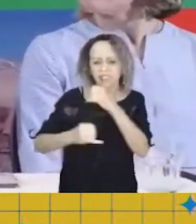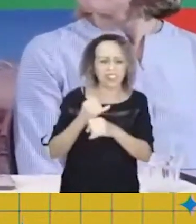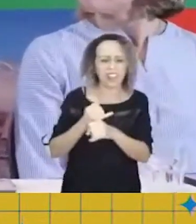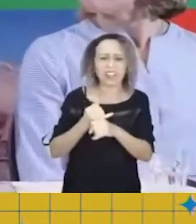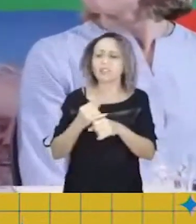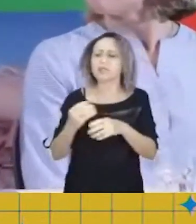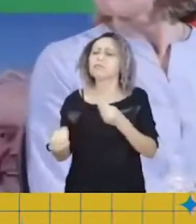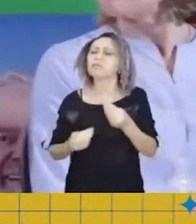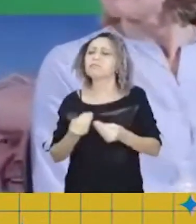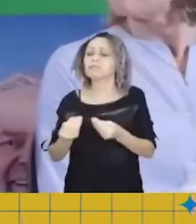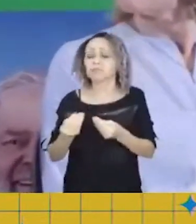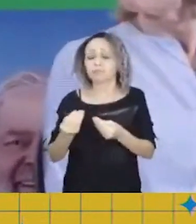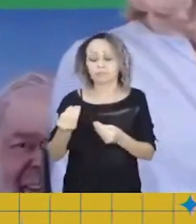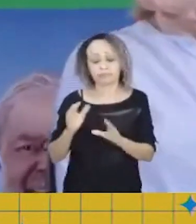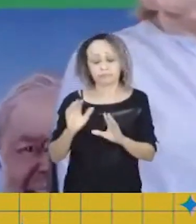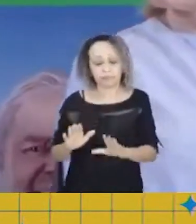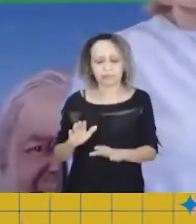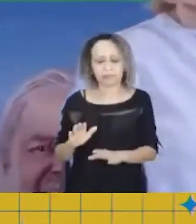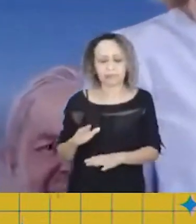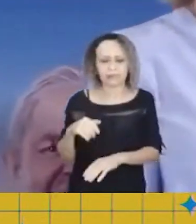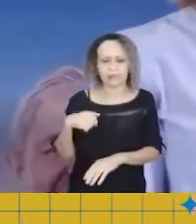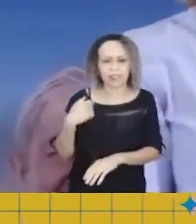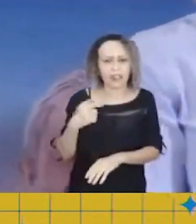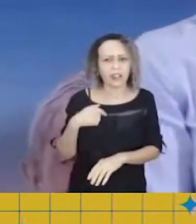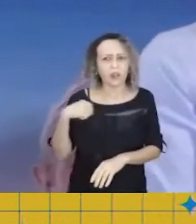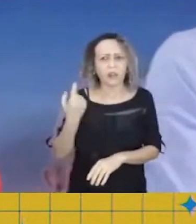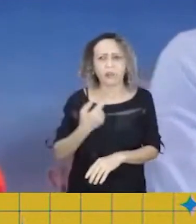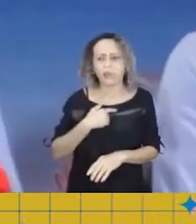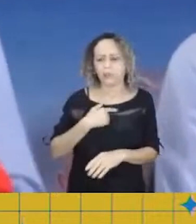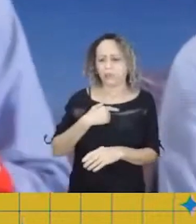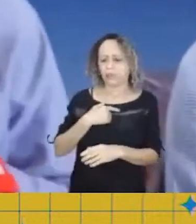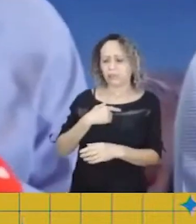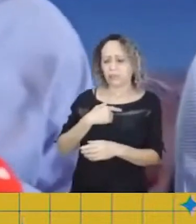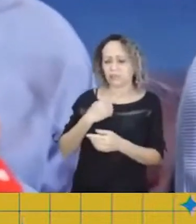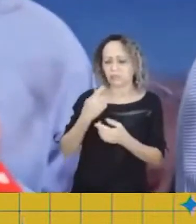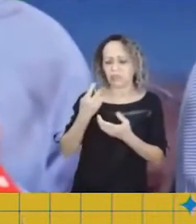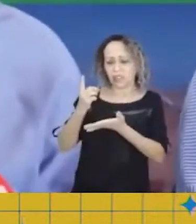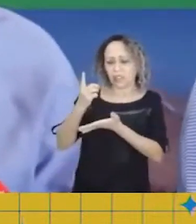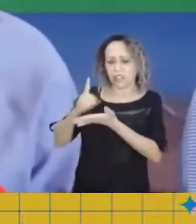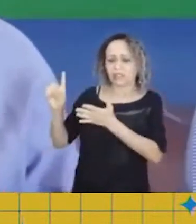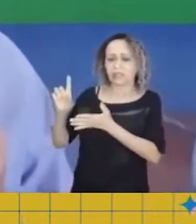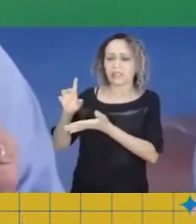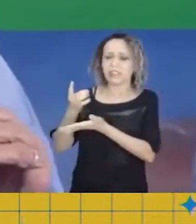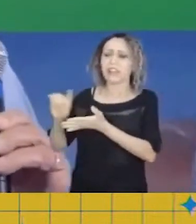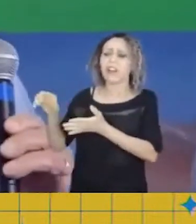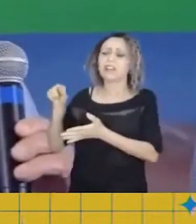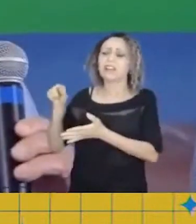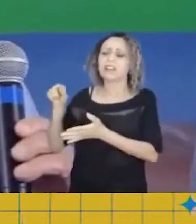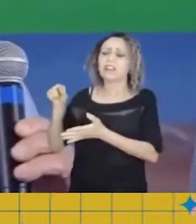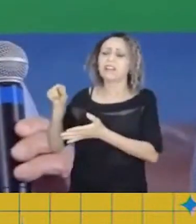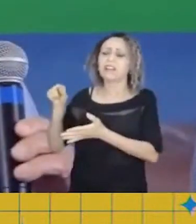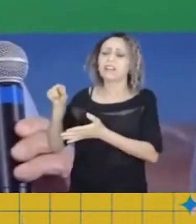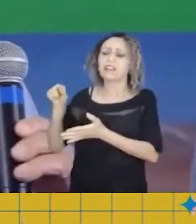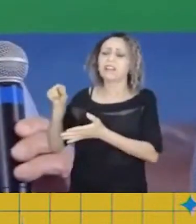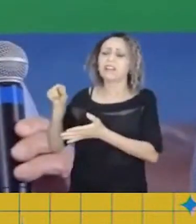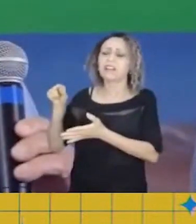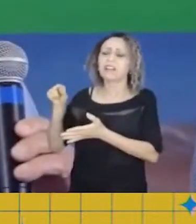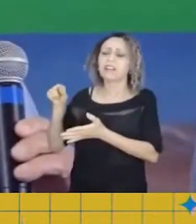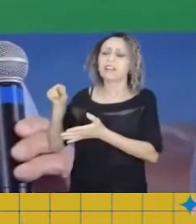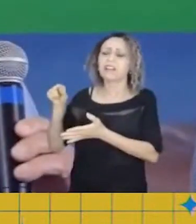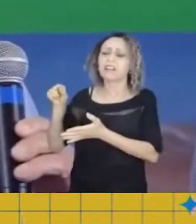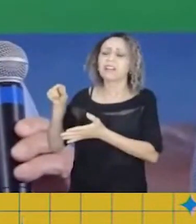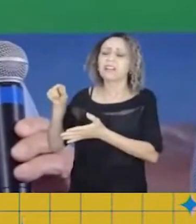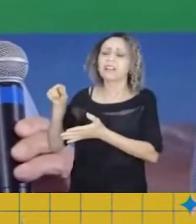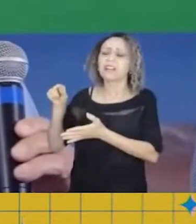muitas eleições que nós perdemos tempo e o nosso aniversário utilizava o tempo contra nós obviamente que para nós foi muito